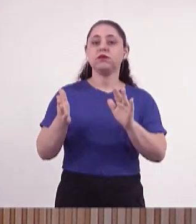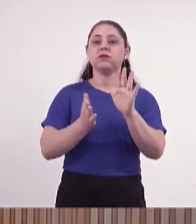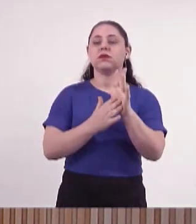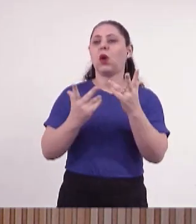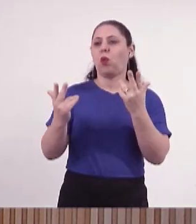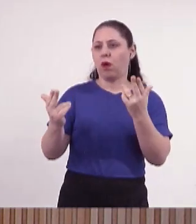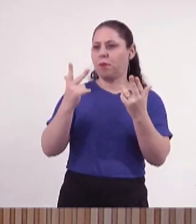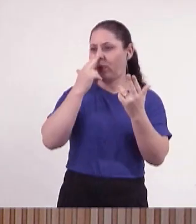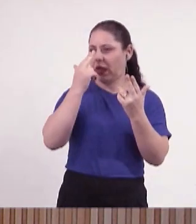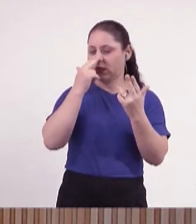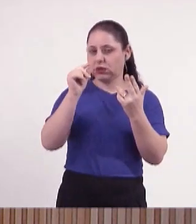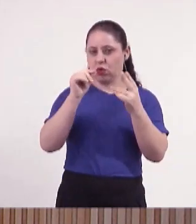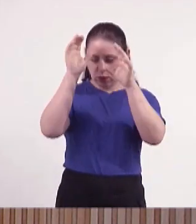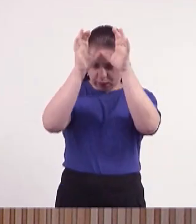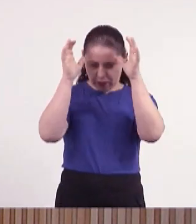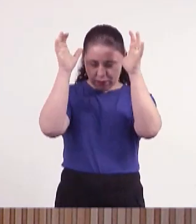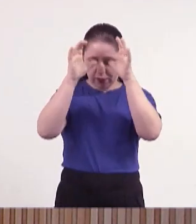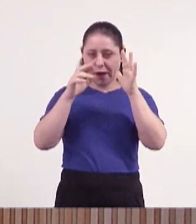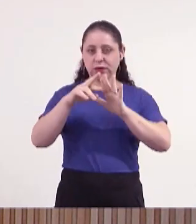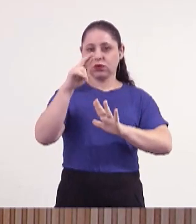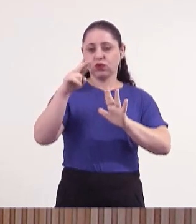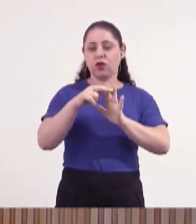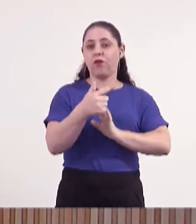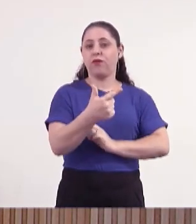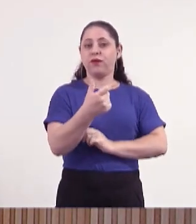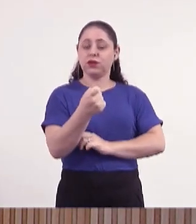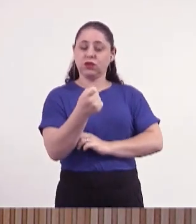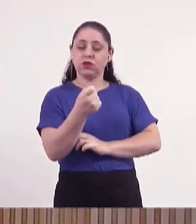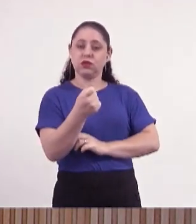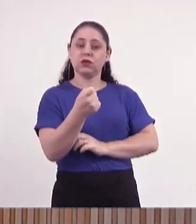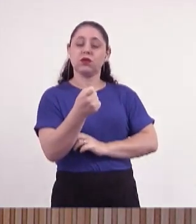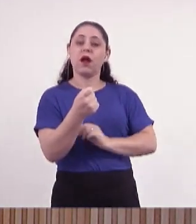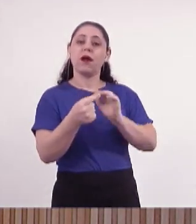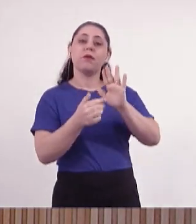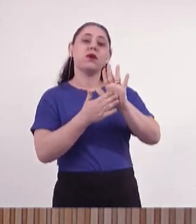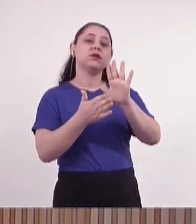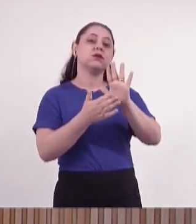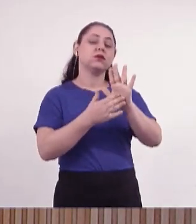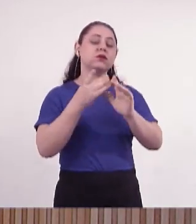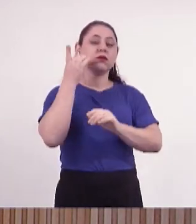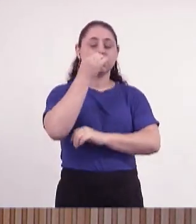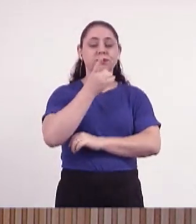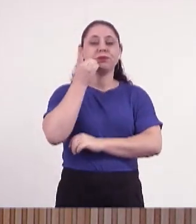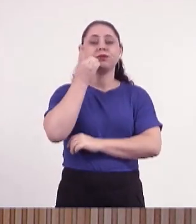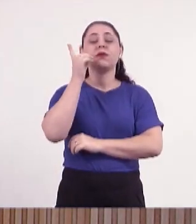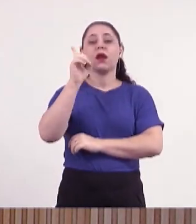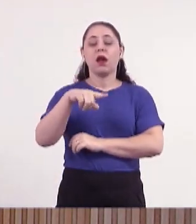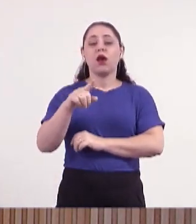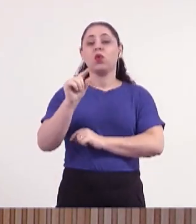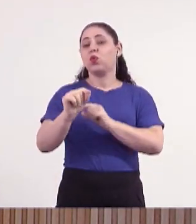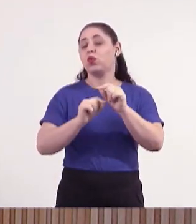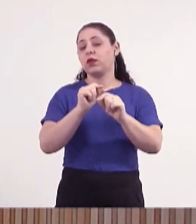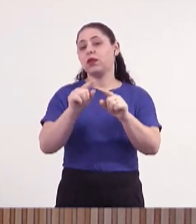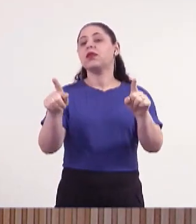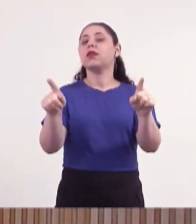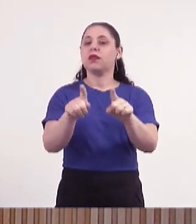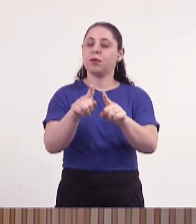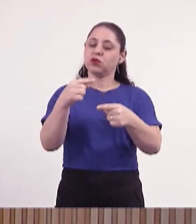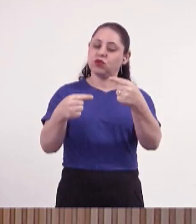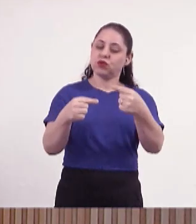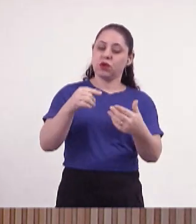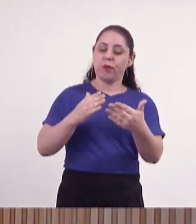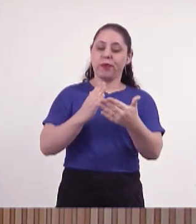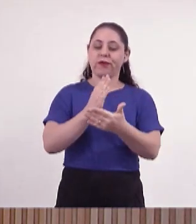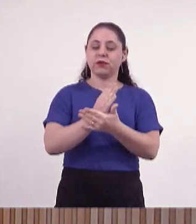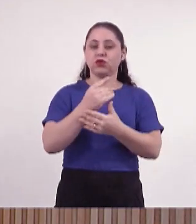proposição semelhante, que é a próxima, o projeto de resolução de número 20, que foi apresentado pelo deputado Caravina, a matéria também discutida,